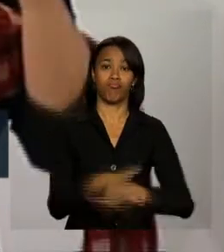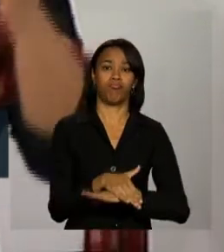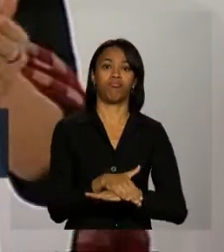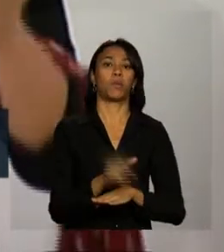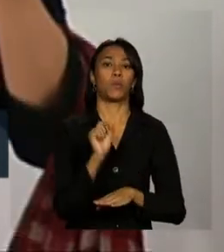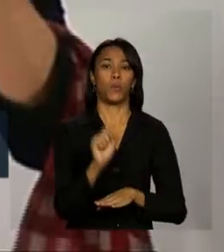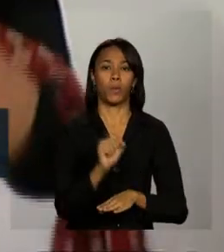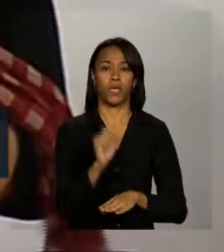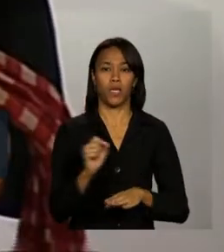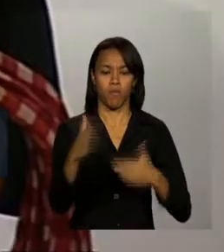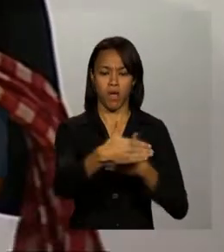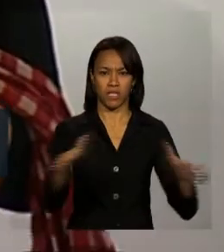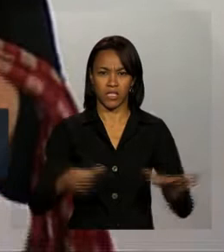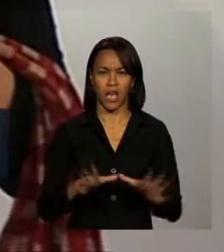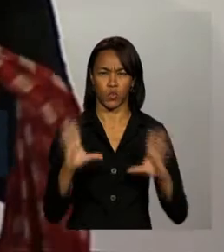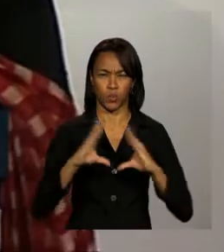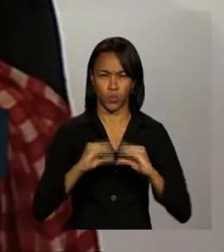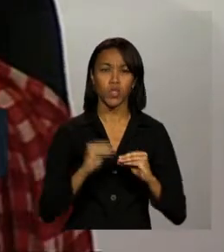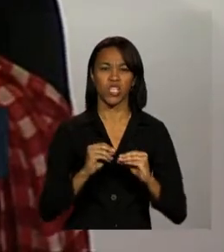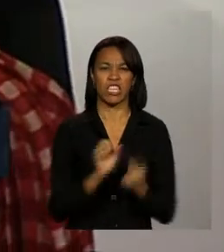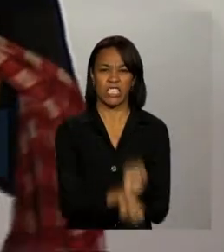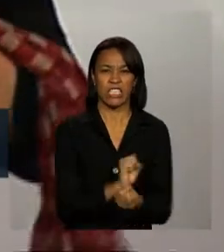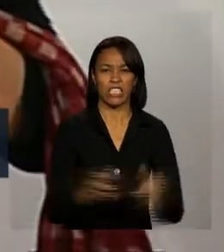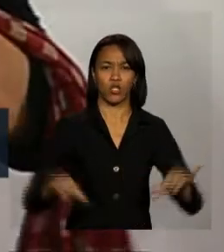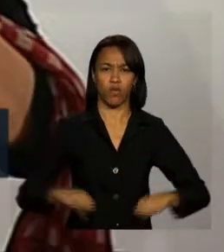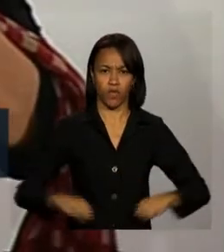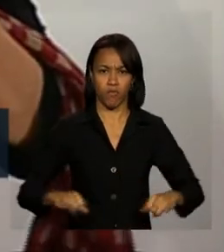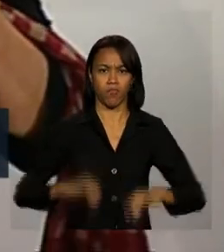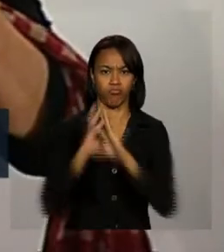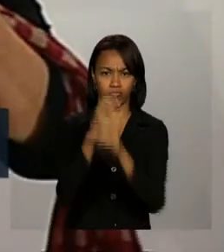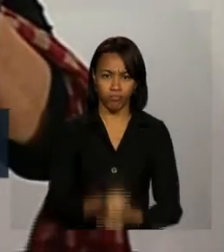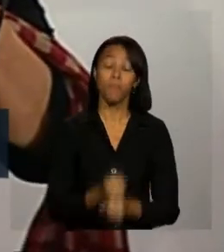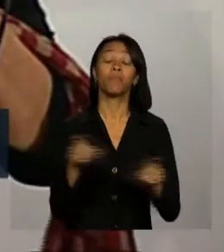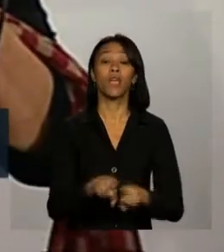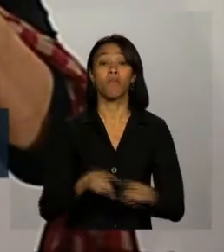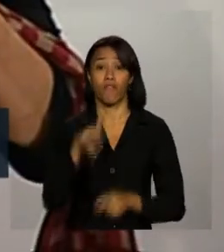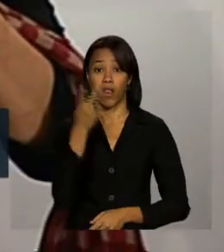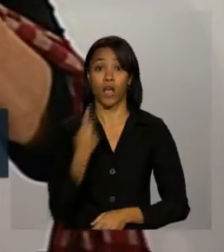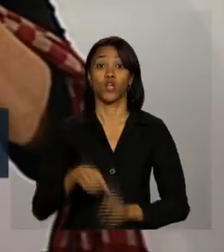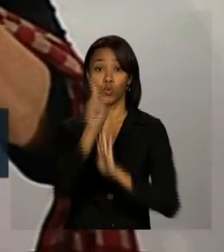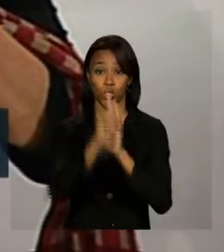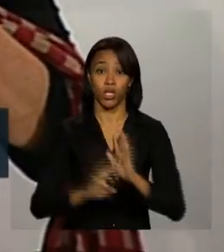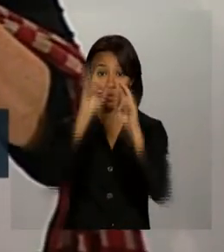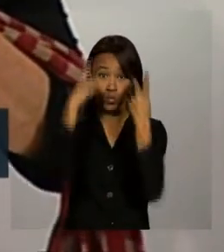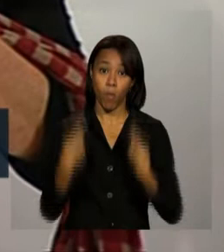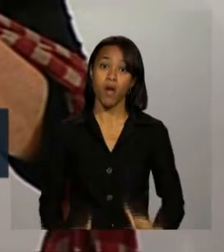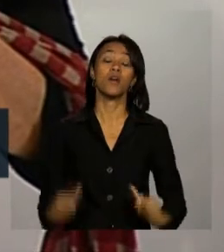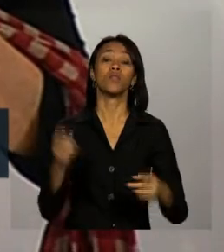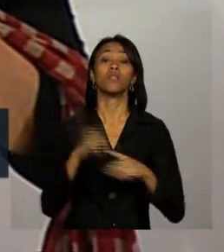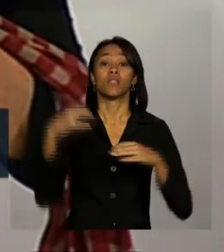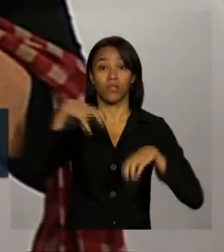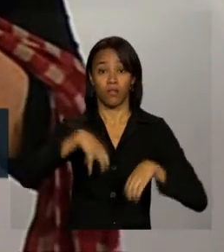uma sala escura da tortura. E venho também, em nome da Comissão de Direitos Humanos da Câmara